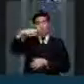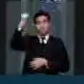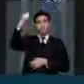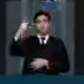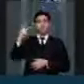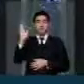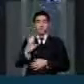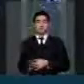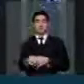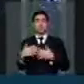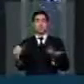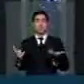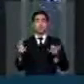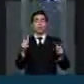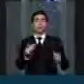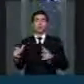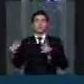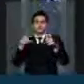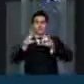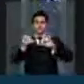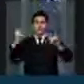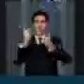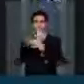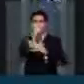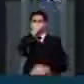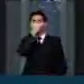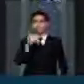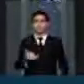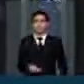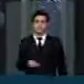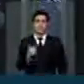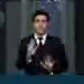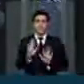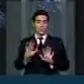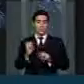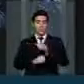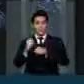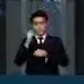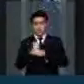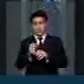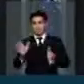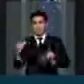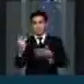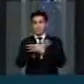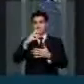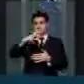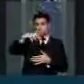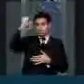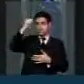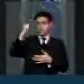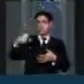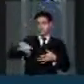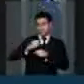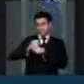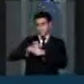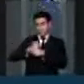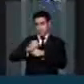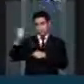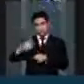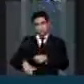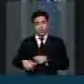e qual a região que vai ser atingida? No ano passado, um grande apagão, esse ano um novo grande apagão,